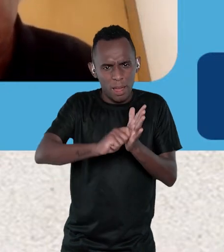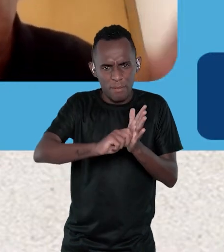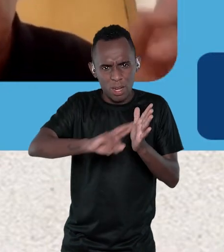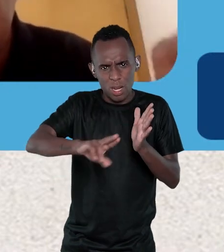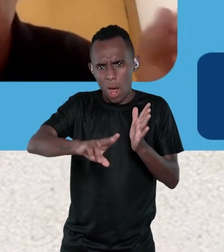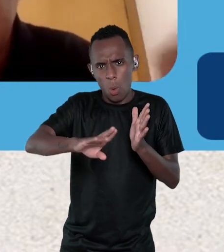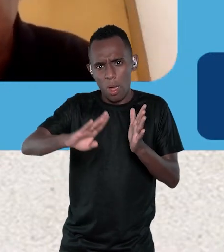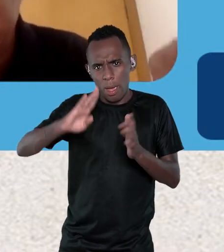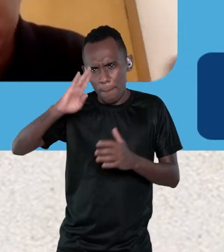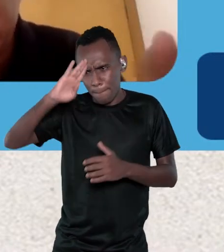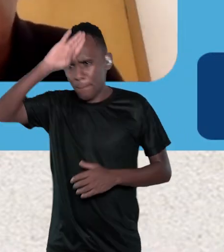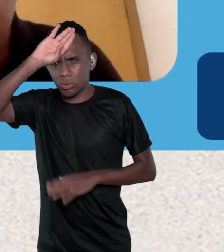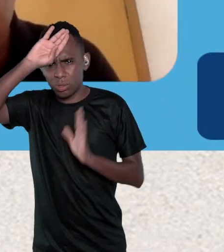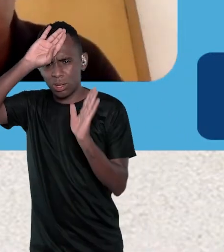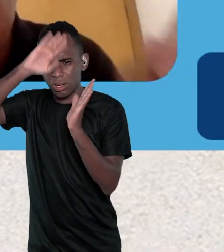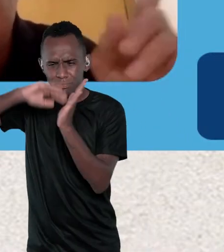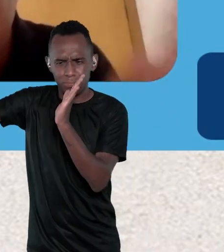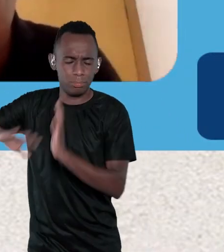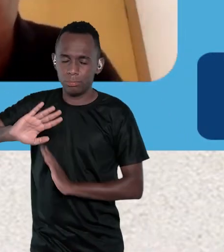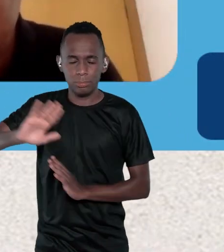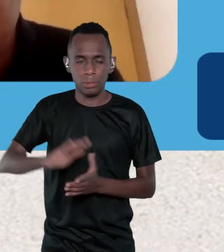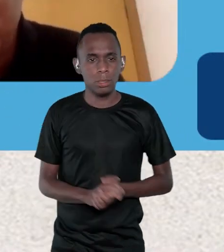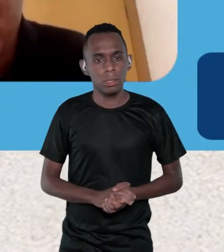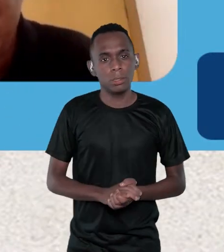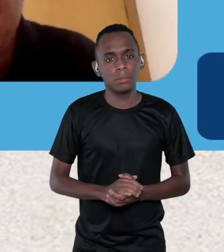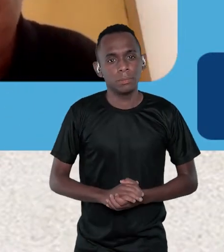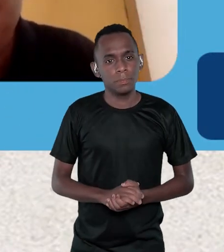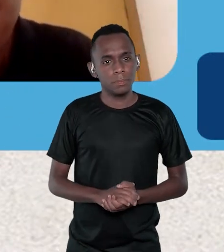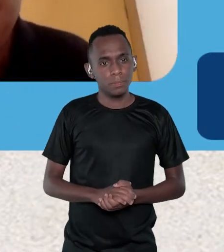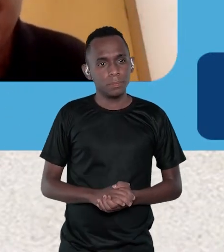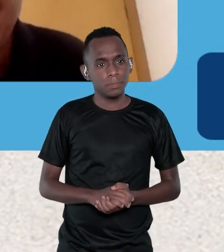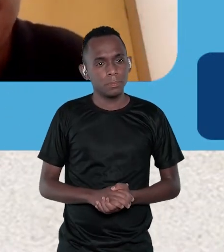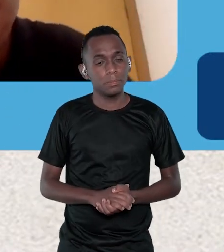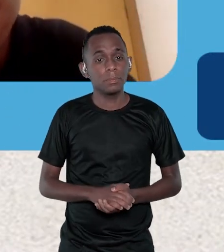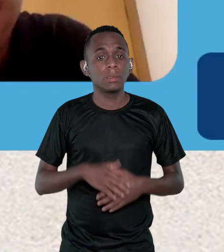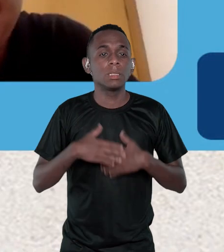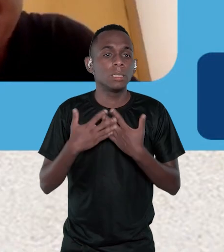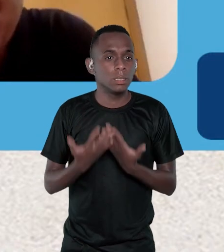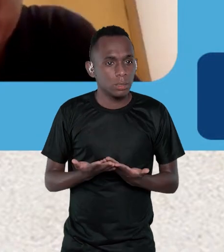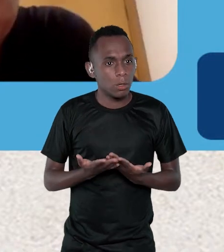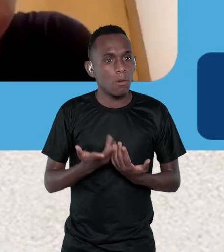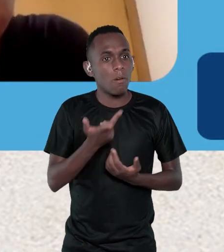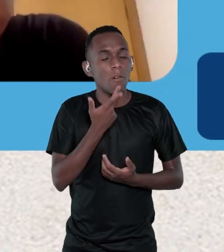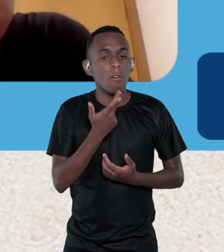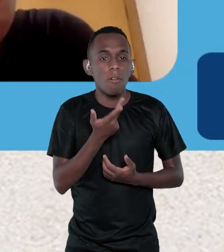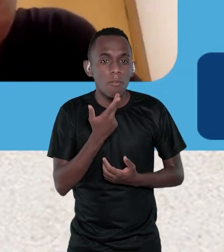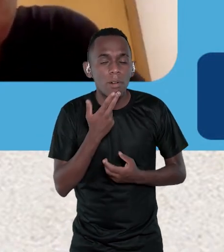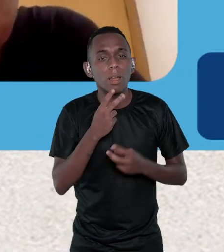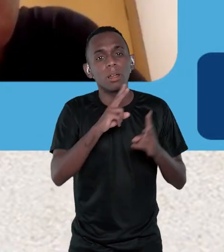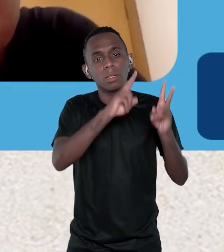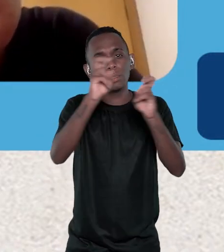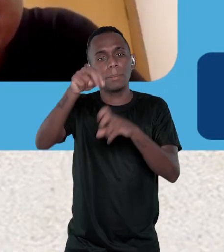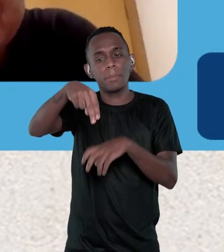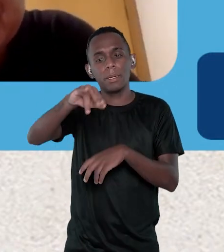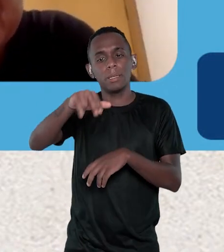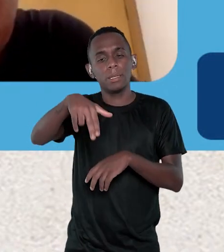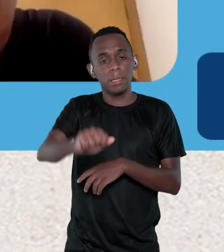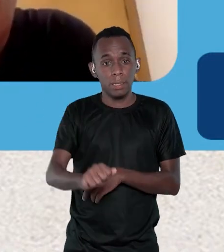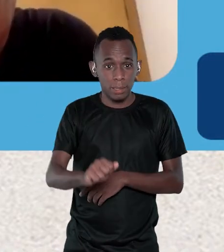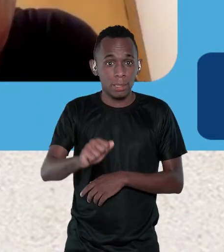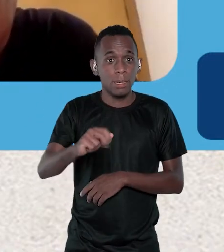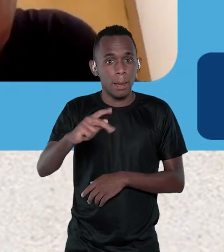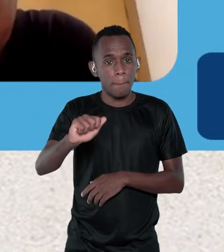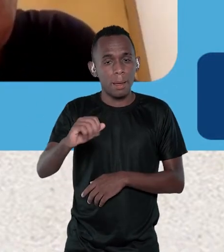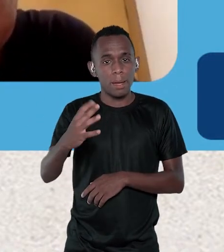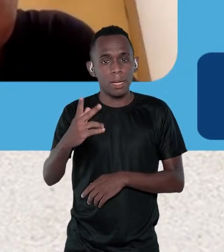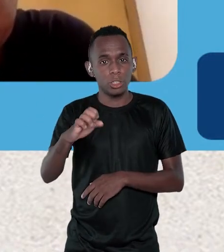é a arma daquele imbecil que nós tiramos do poder. Certo, graças a Deus. E